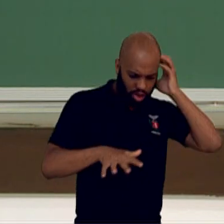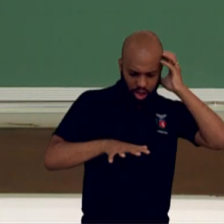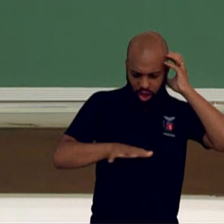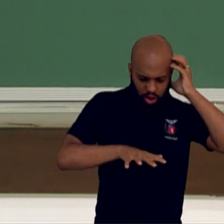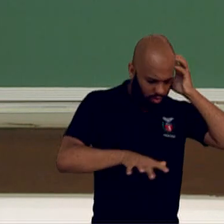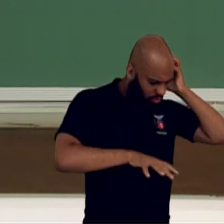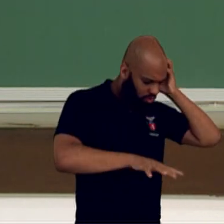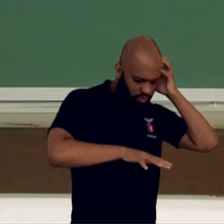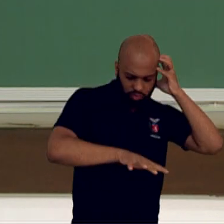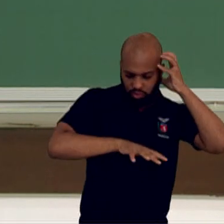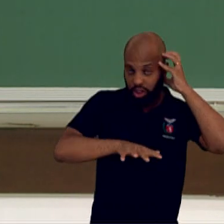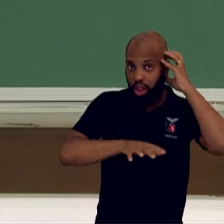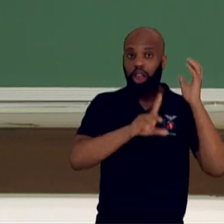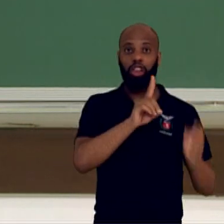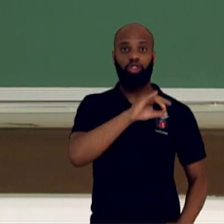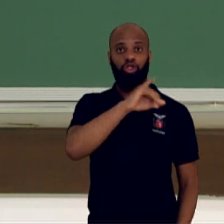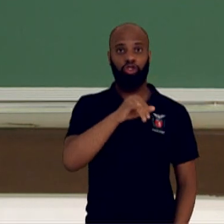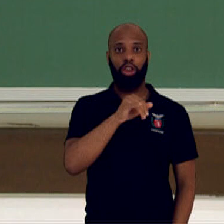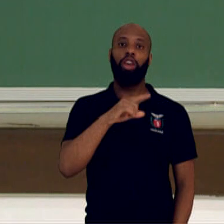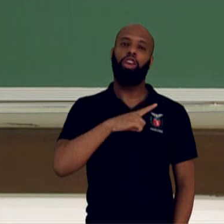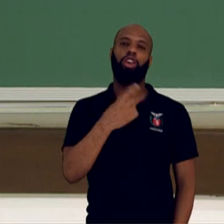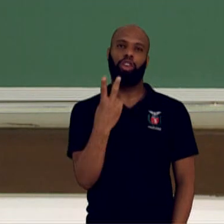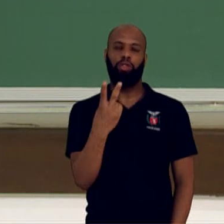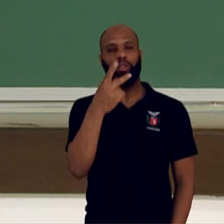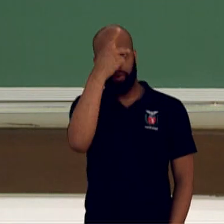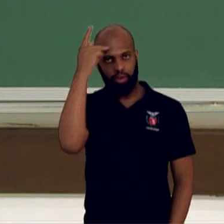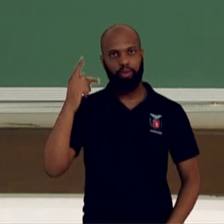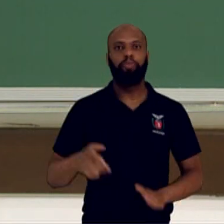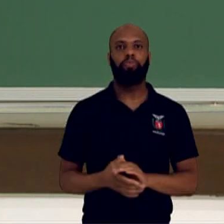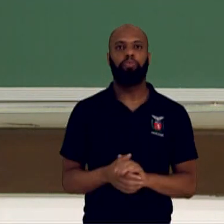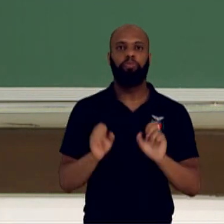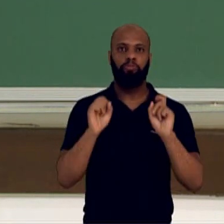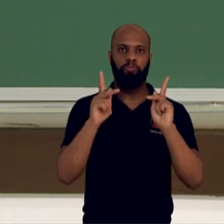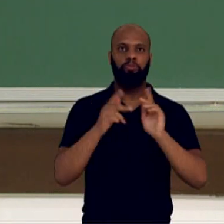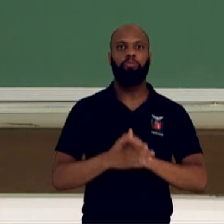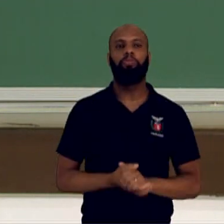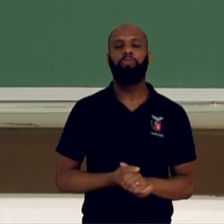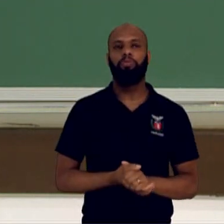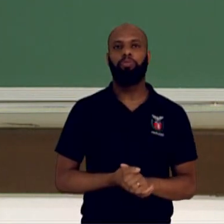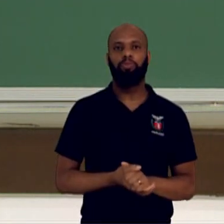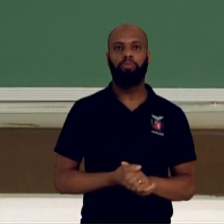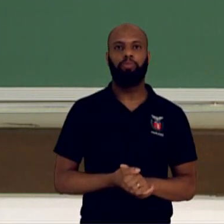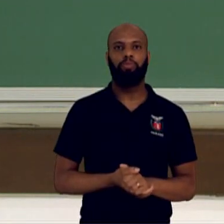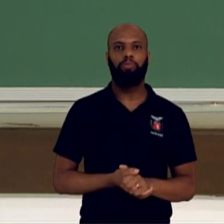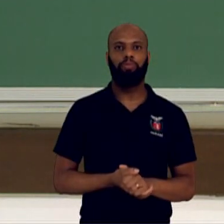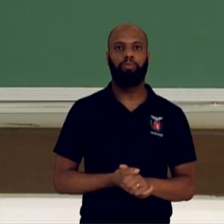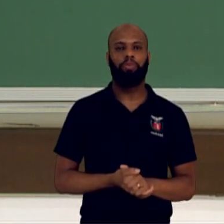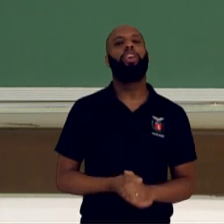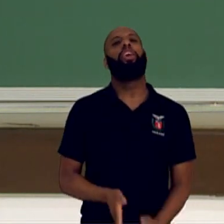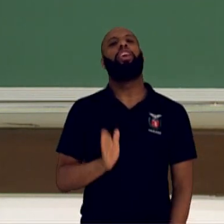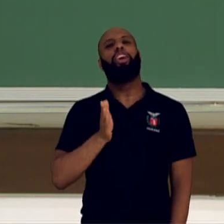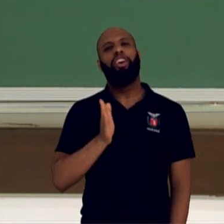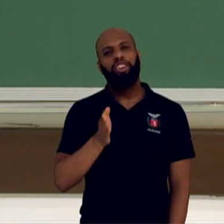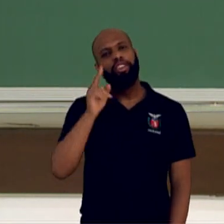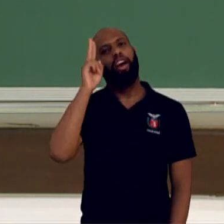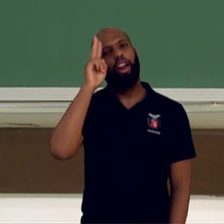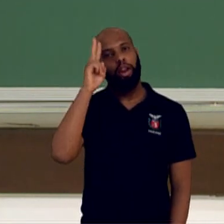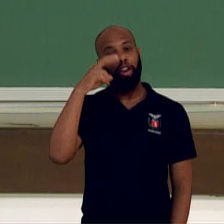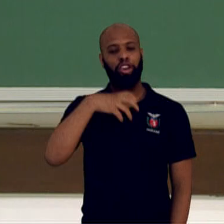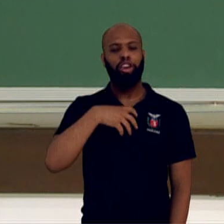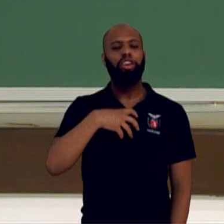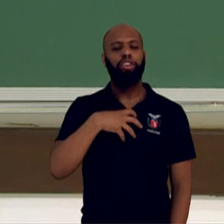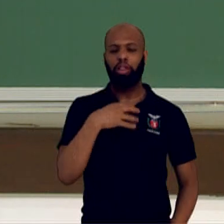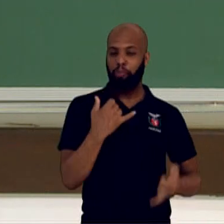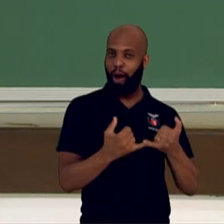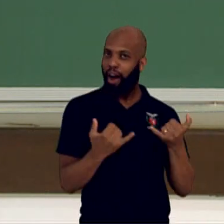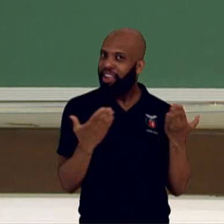Aí passaram a ser duas pessoas, certo? Ficou entendido? Já estamos aí lembrando o nosso estilo do